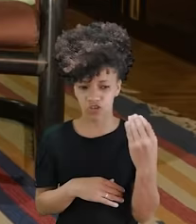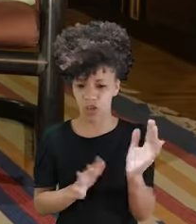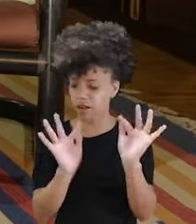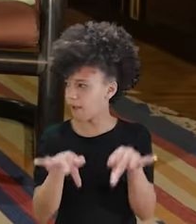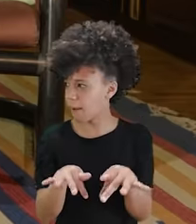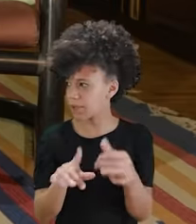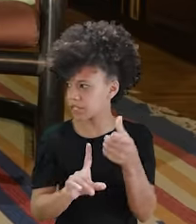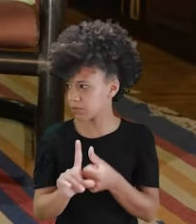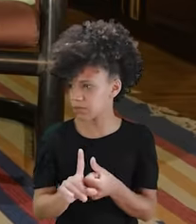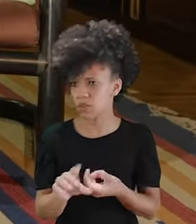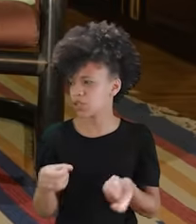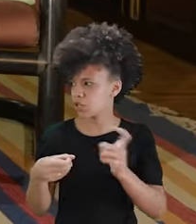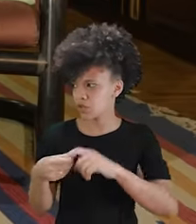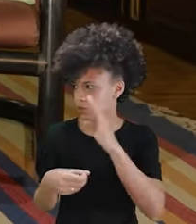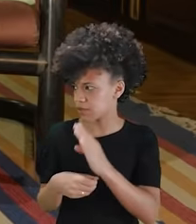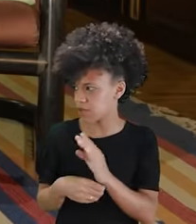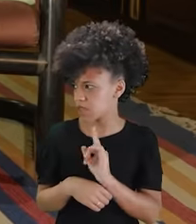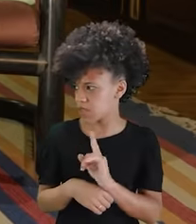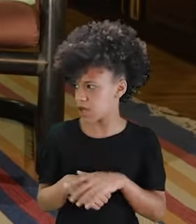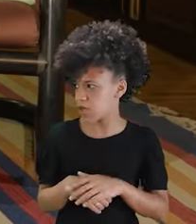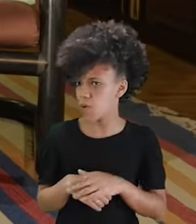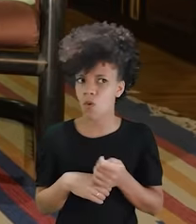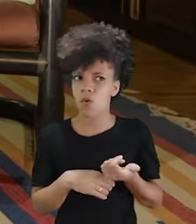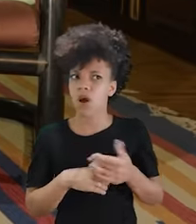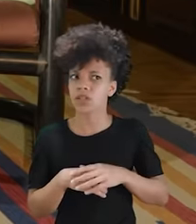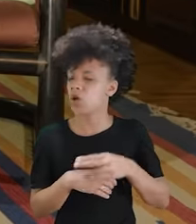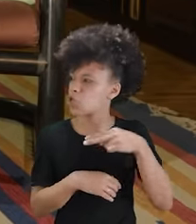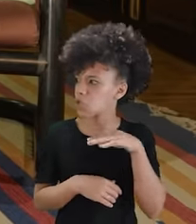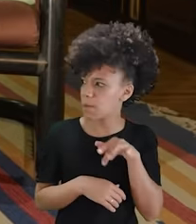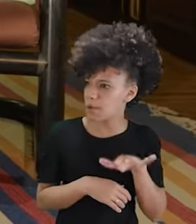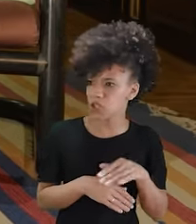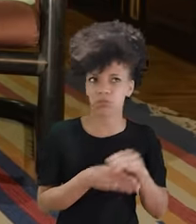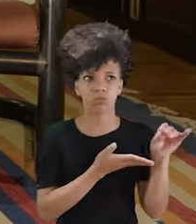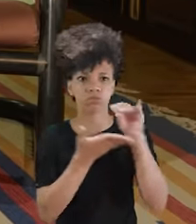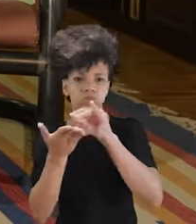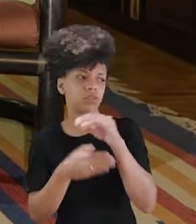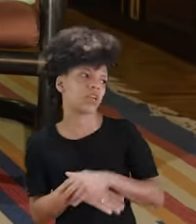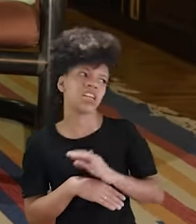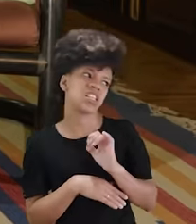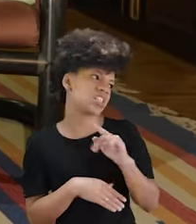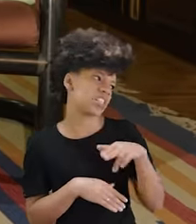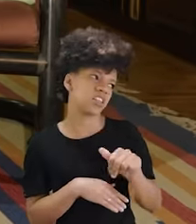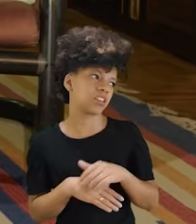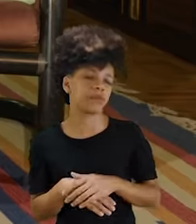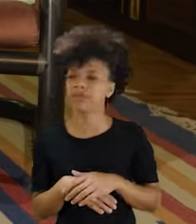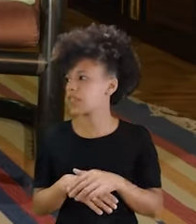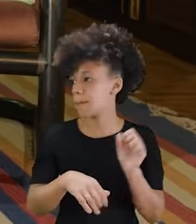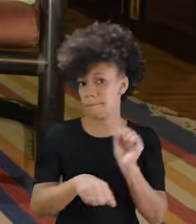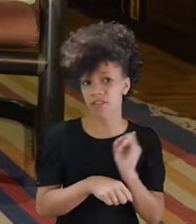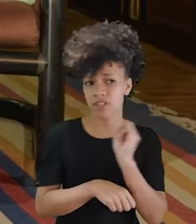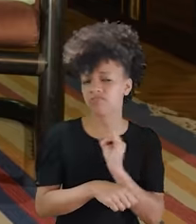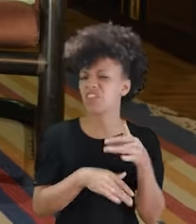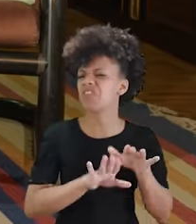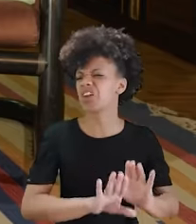numa di né você não era cigana cigana você parava na Itália fala que sobrou aqui na Itália seis meses não leve as férias era assim eu